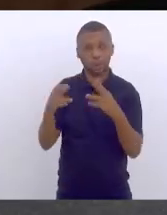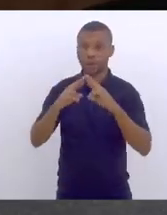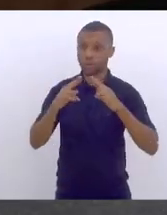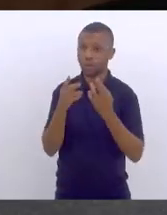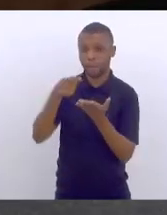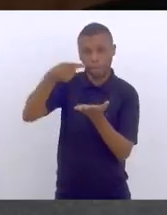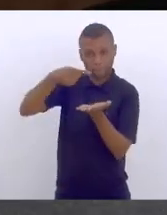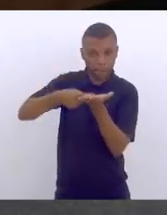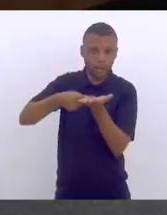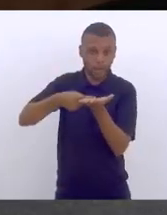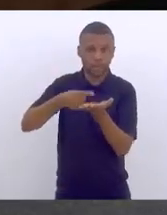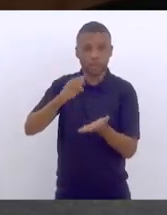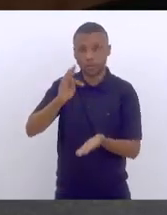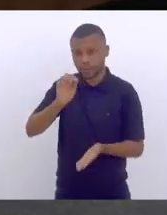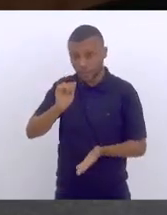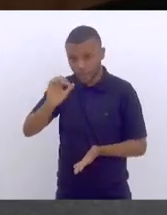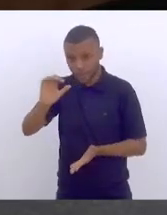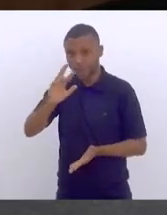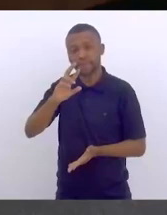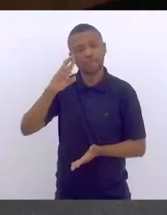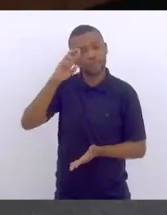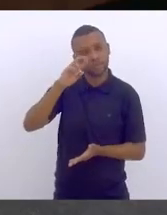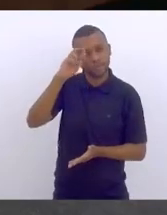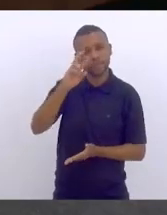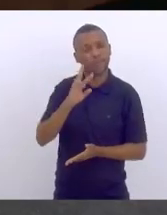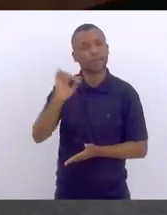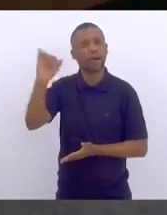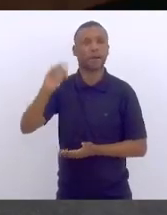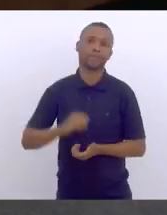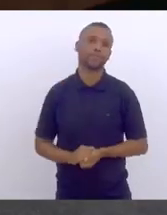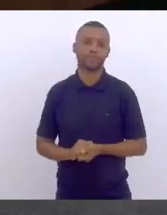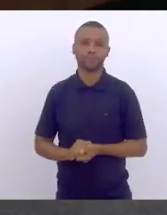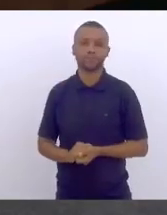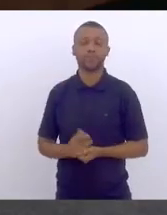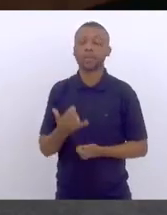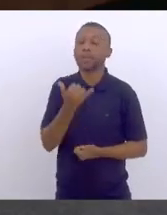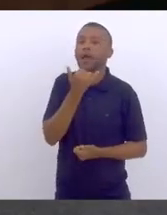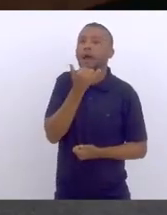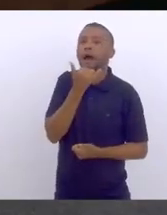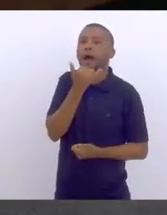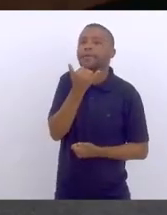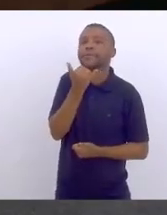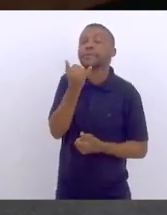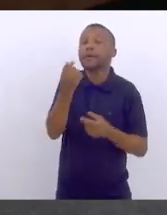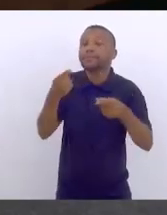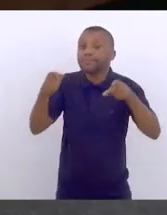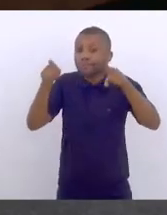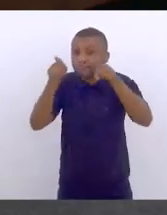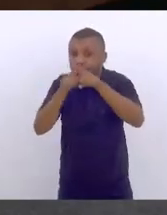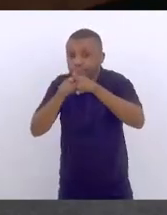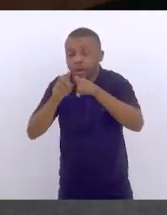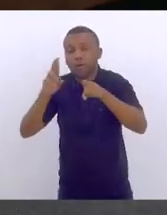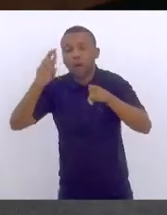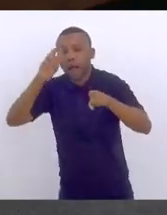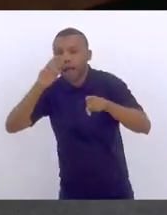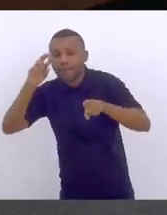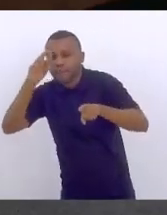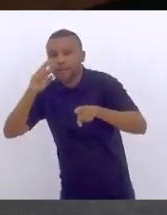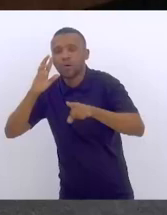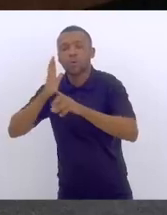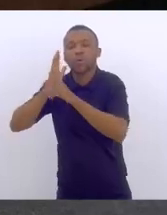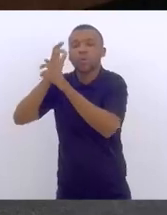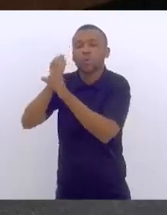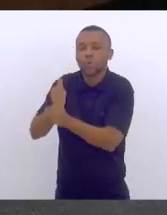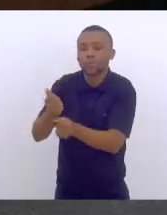marcada. Então, o TAC será revisto. E a anistia, ela funciona casado com a revisão do TAC. Então, de